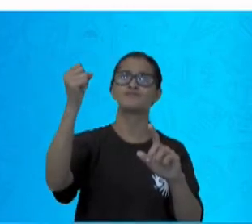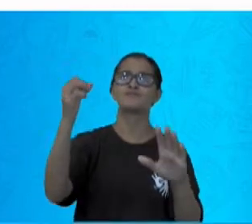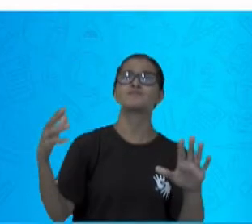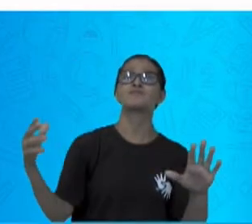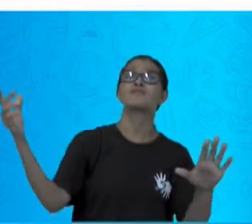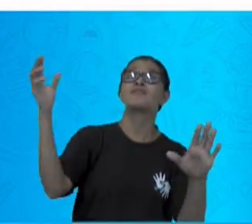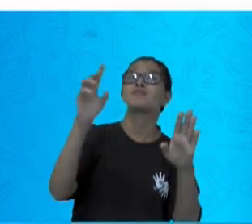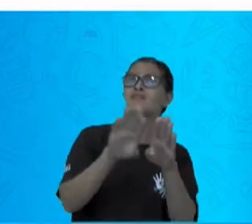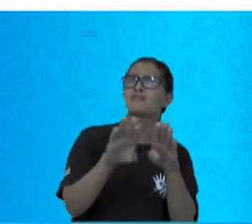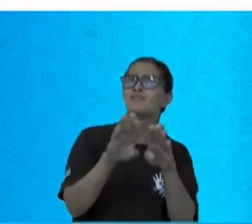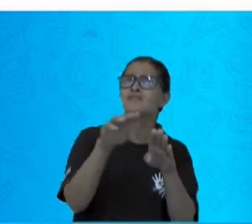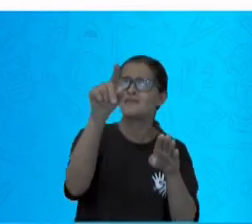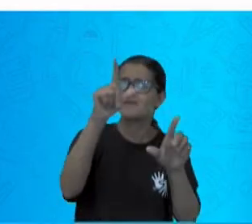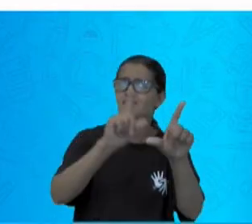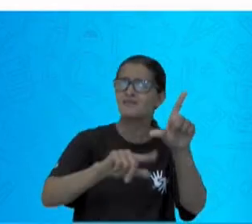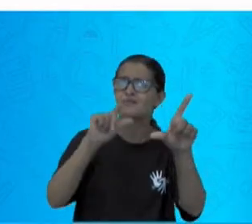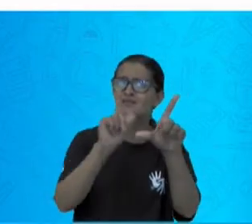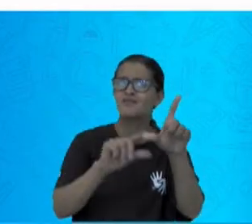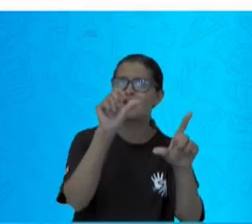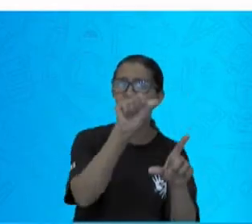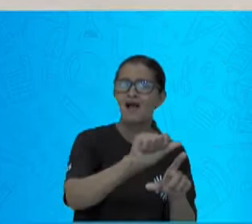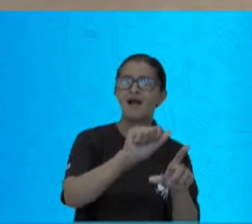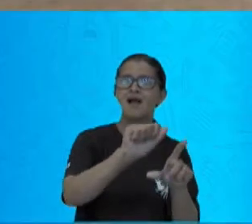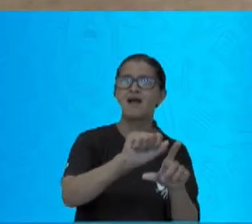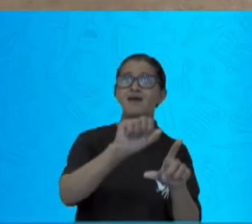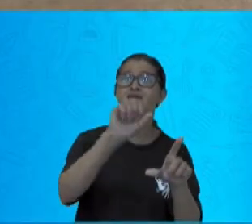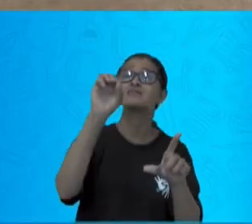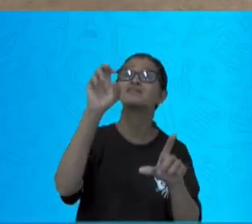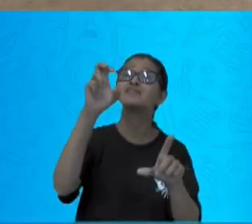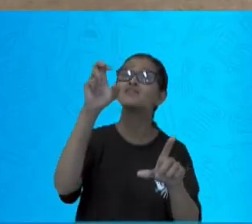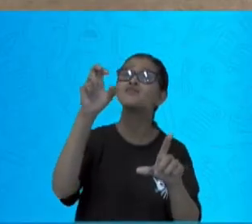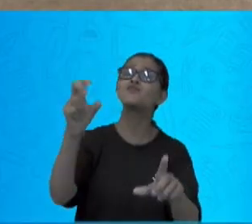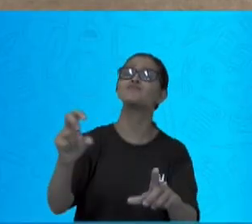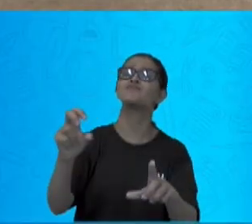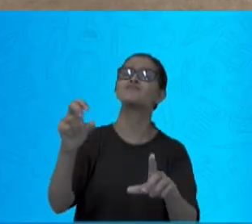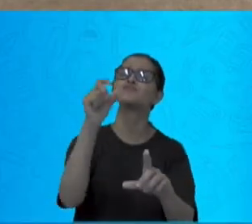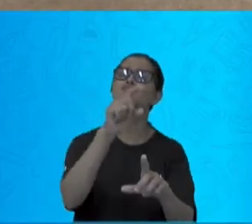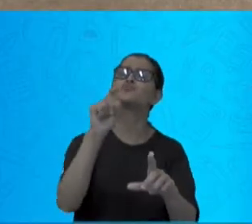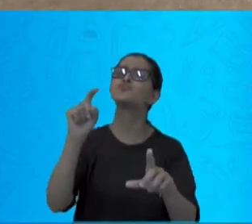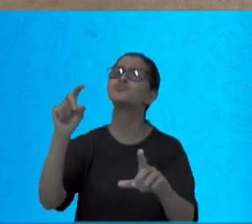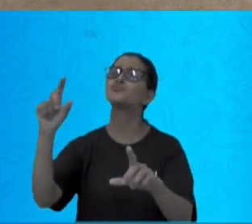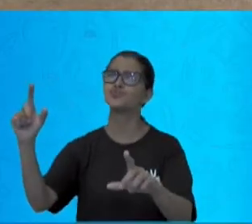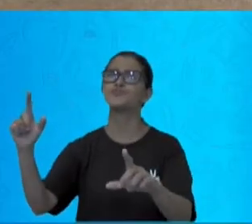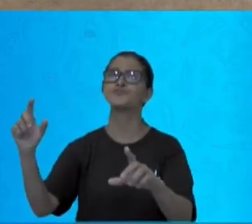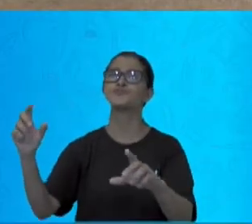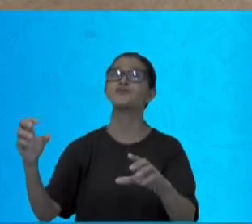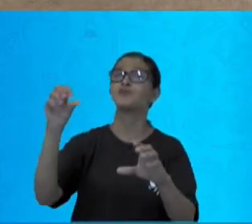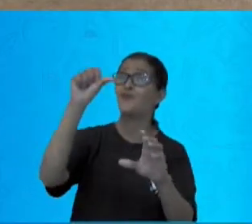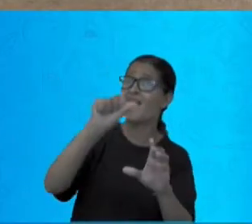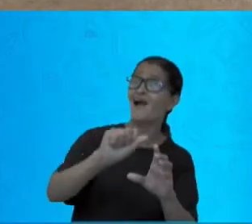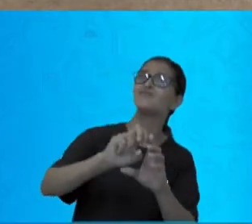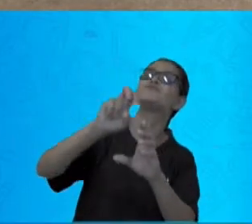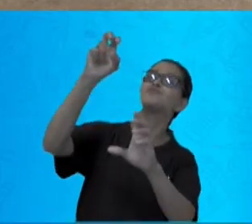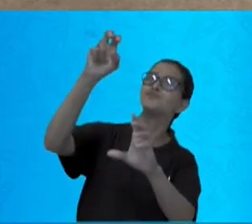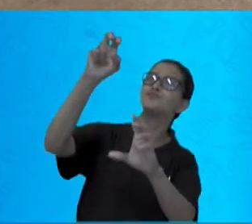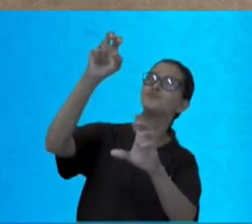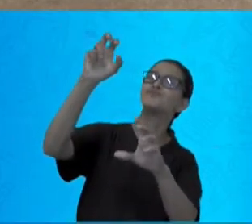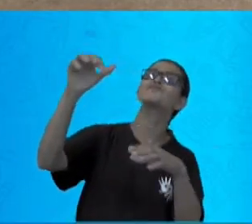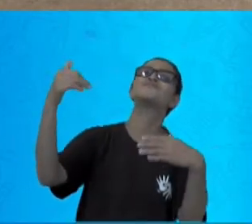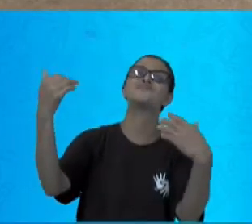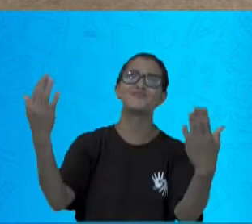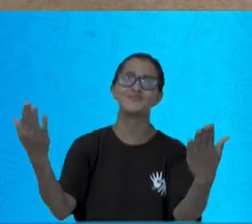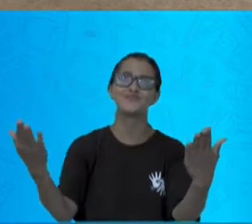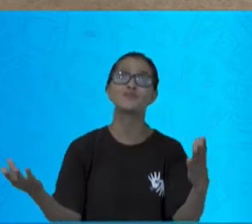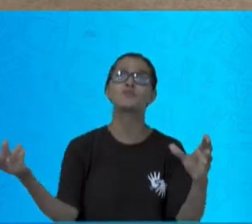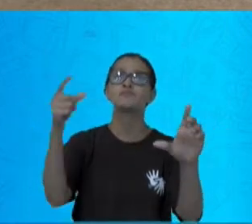a 5. Beleza? Aí, ó, A elevado a 5. Calcule o que se pede. O quadrado